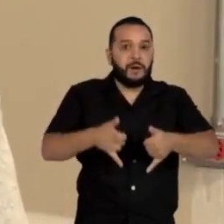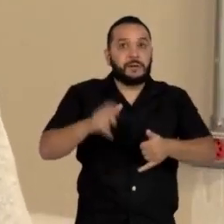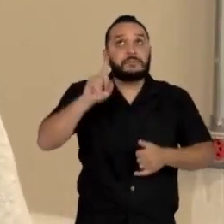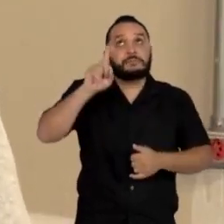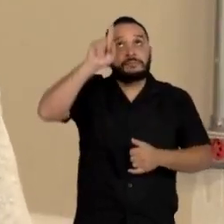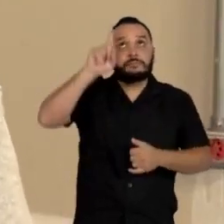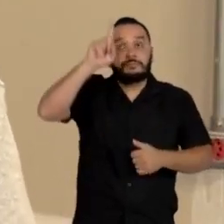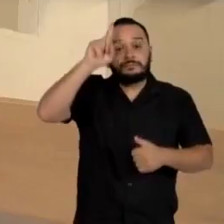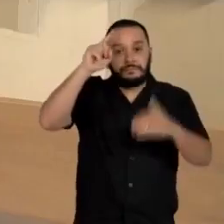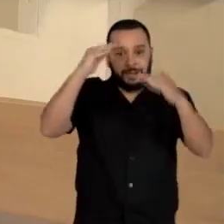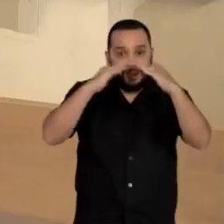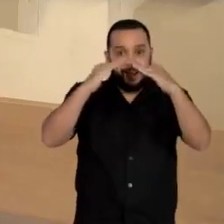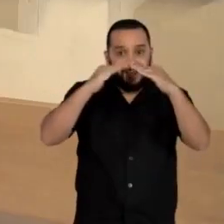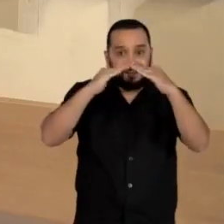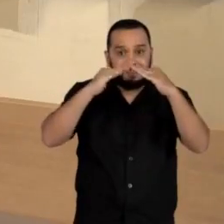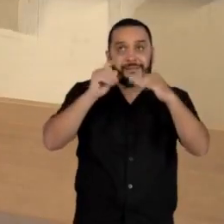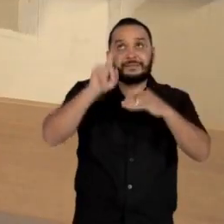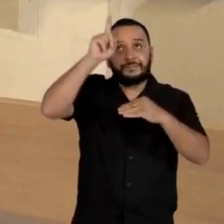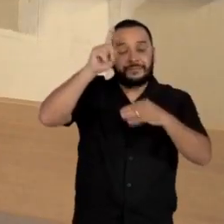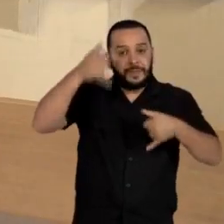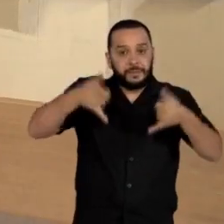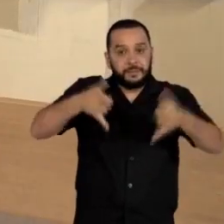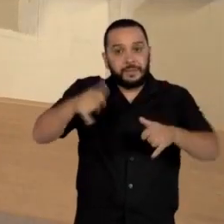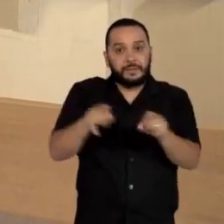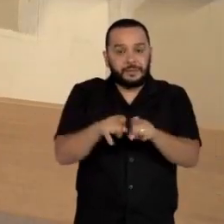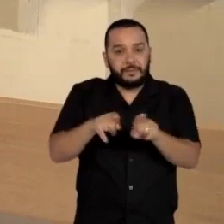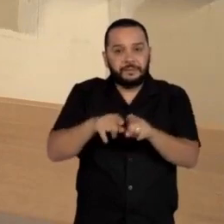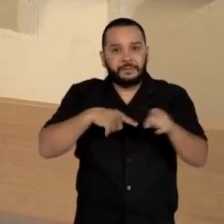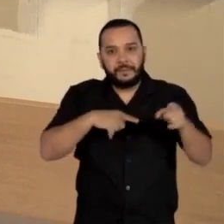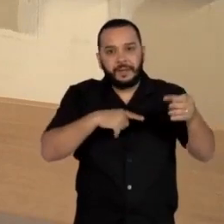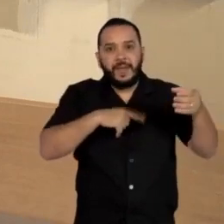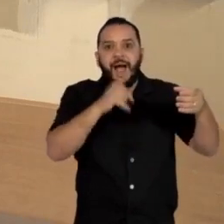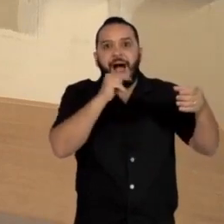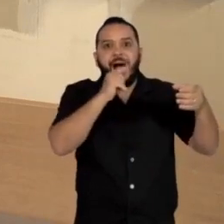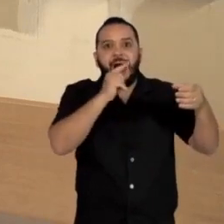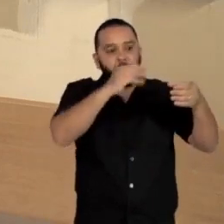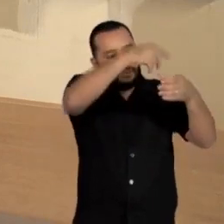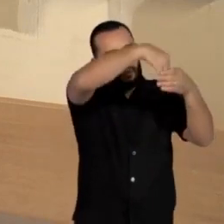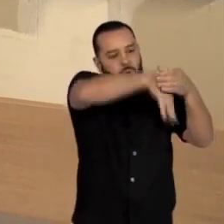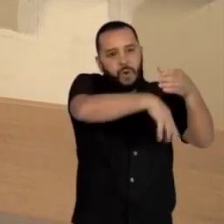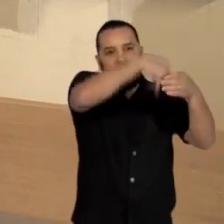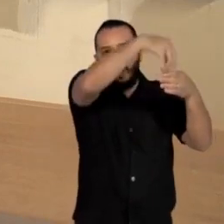no piso superior e o de água no encanamento.